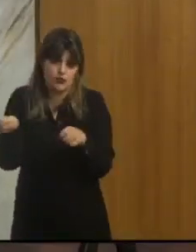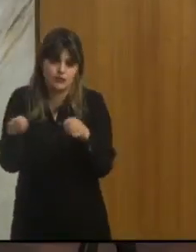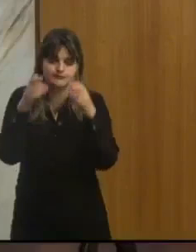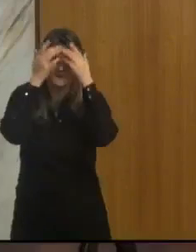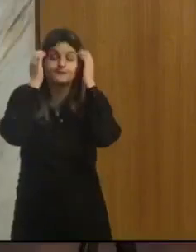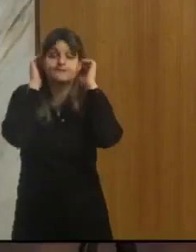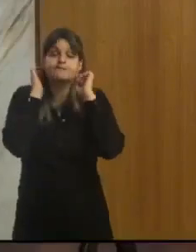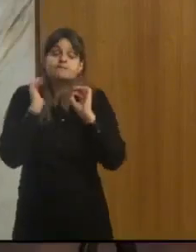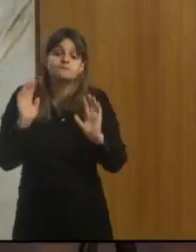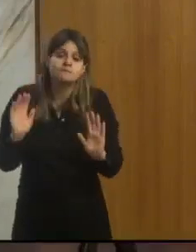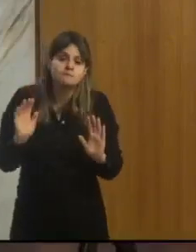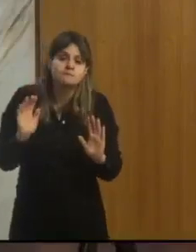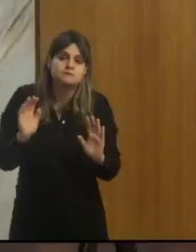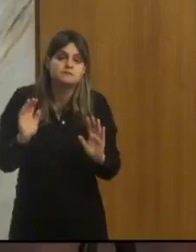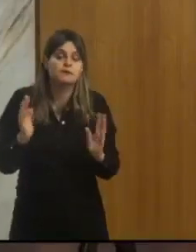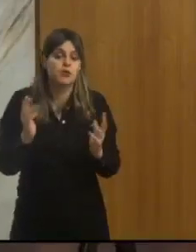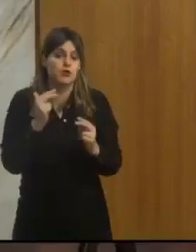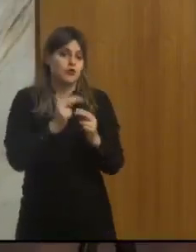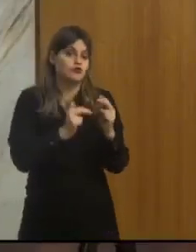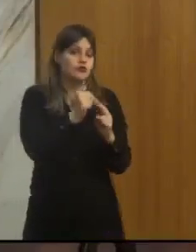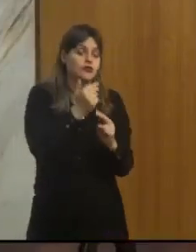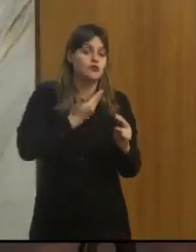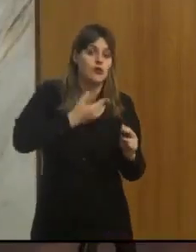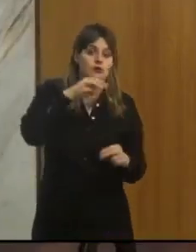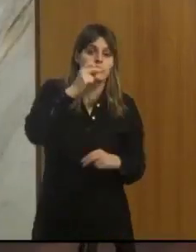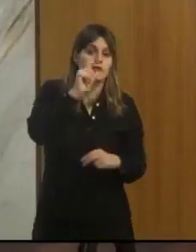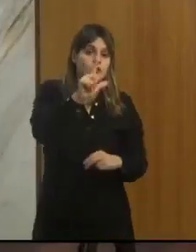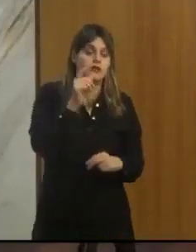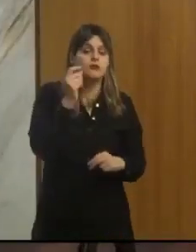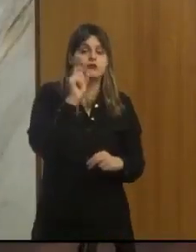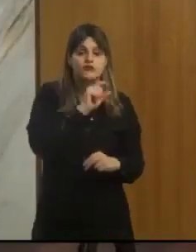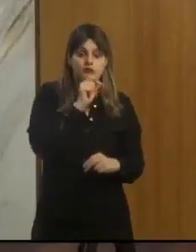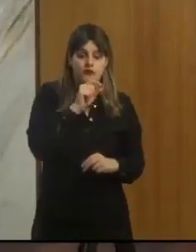Portanto, no seu ciclo construtivo, Dom Manuel provavelmente também teria mandado.